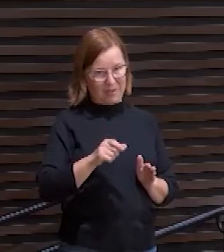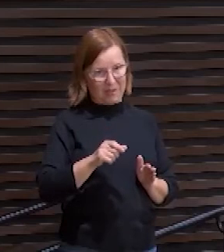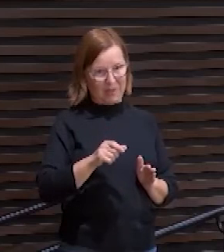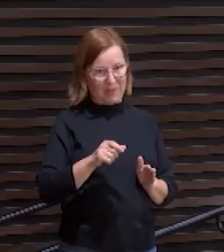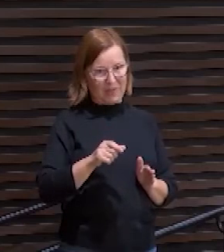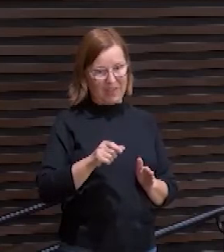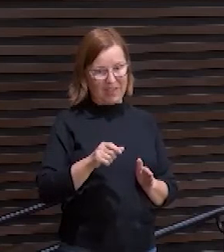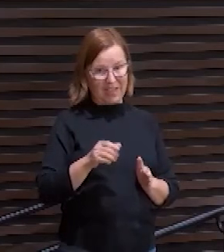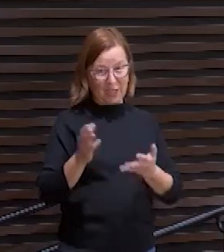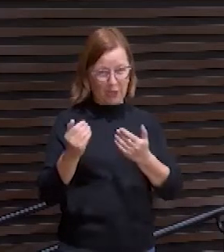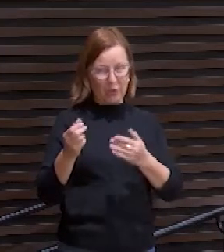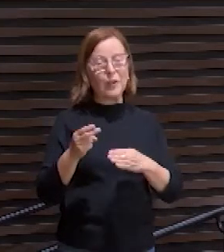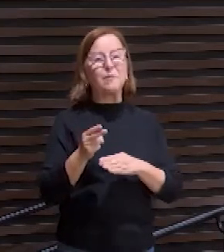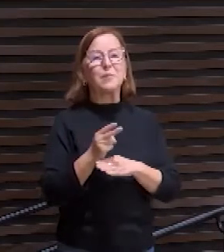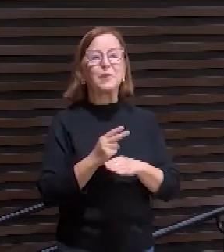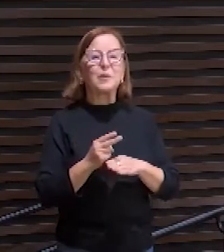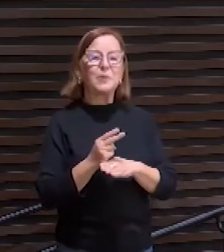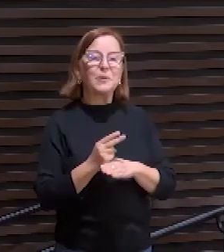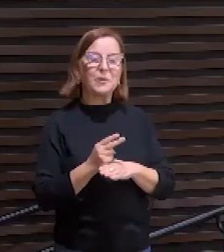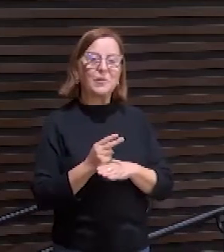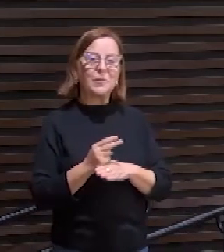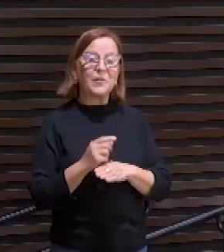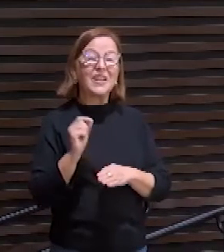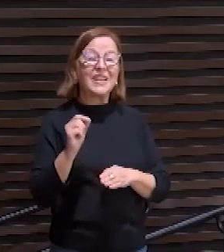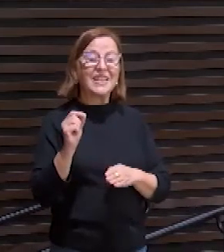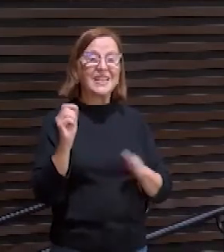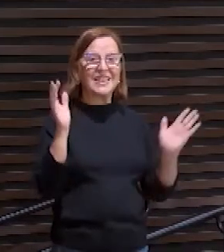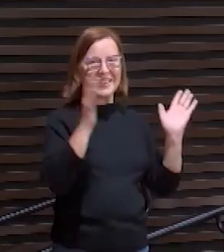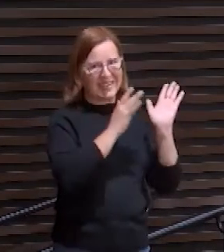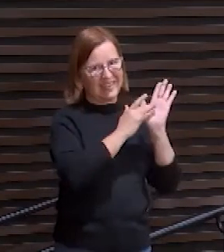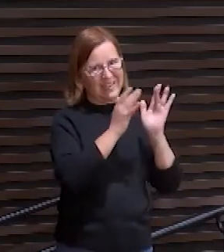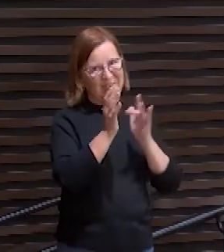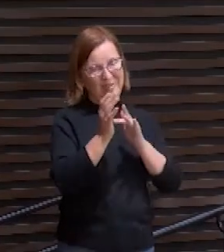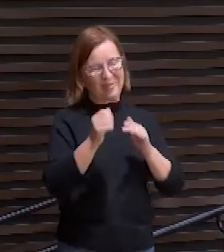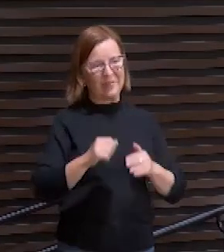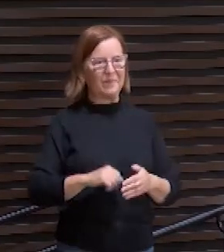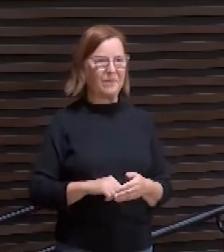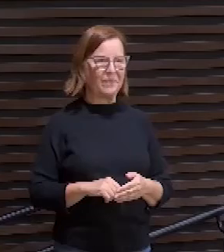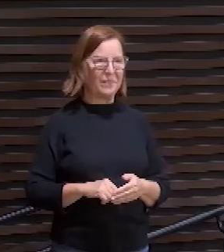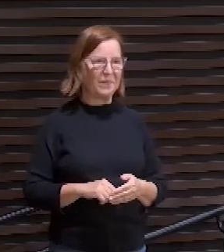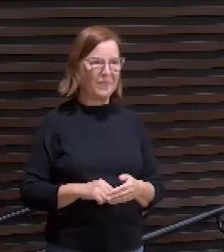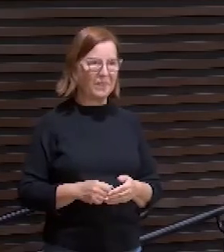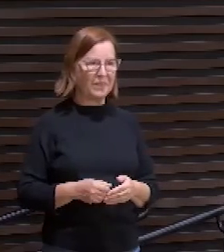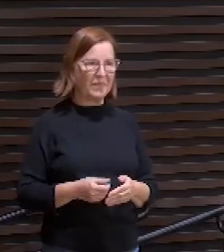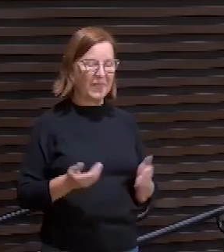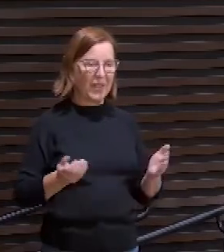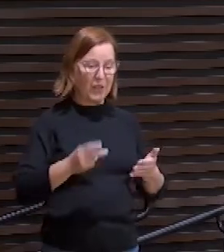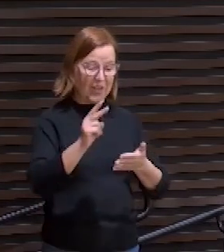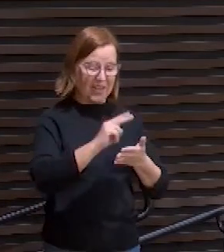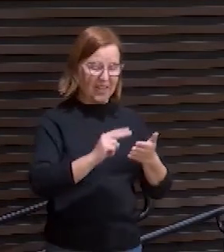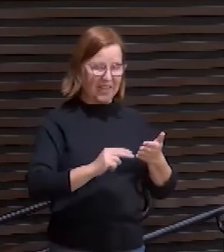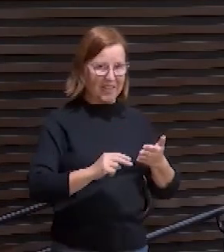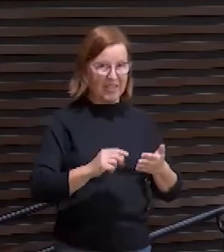rico estava perguntando. E agora eu quero ler com vocês 2 versículos que vocês já